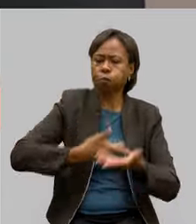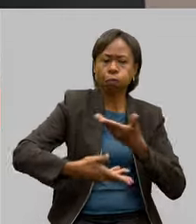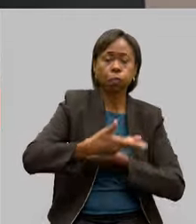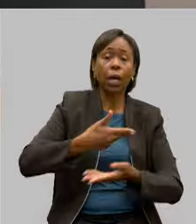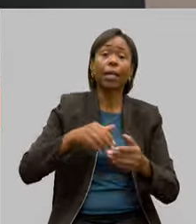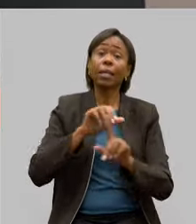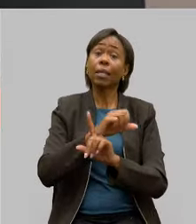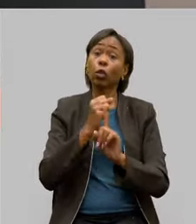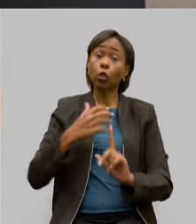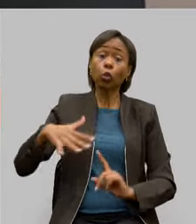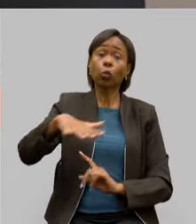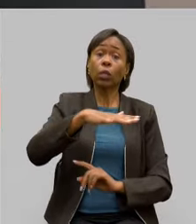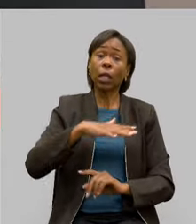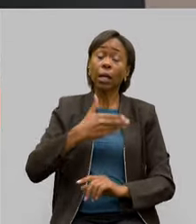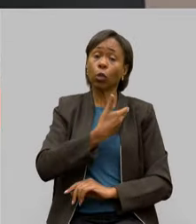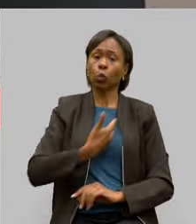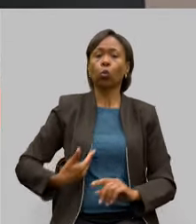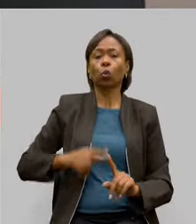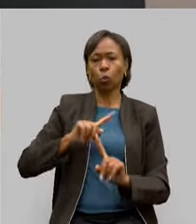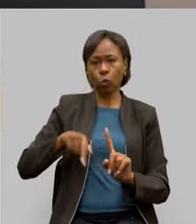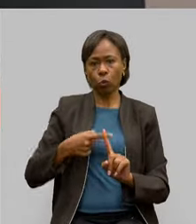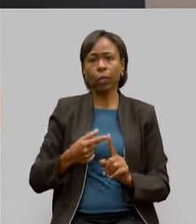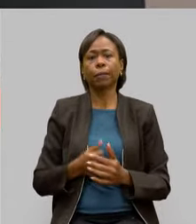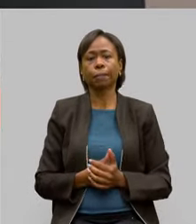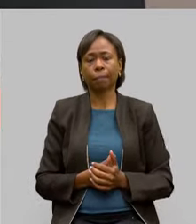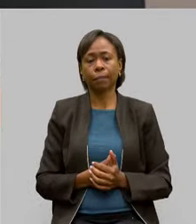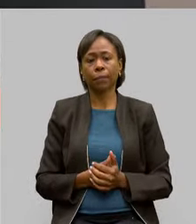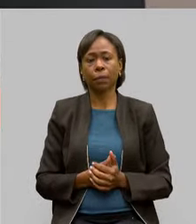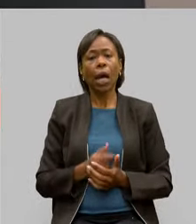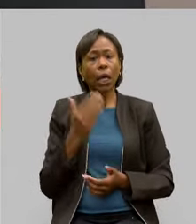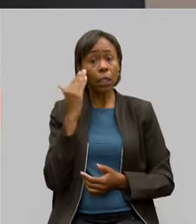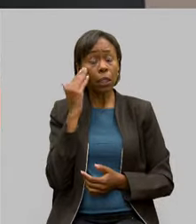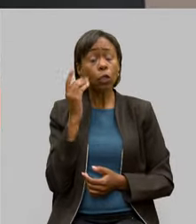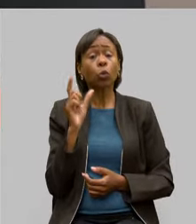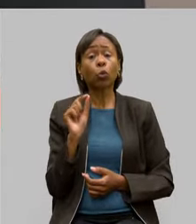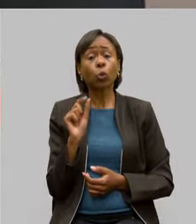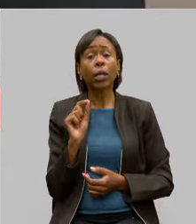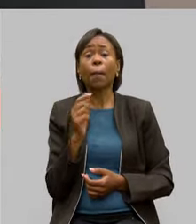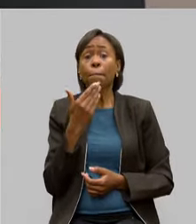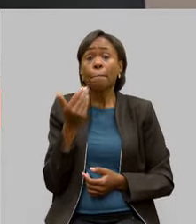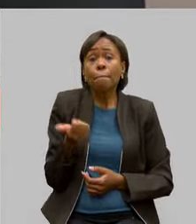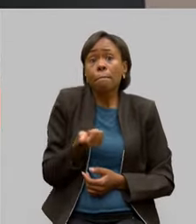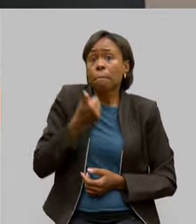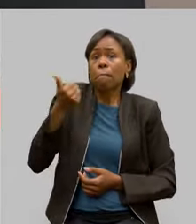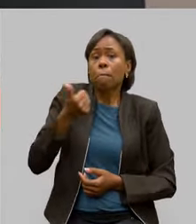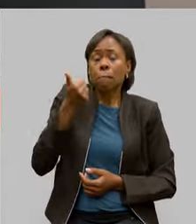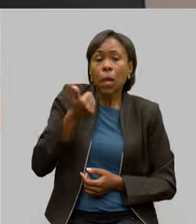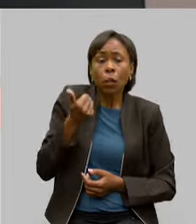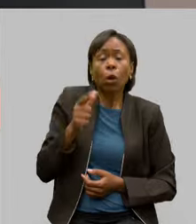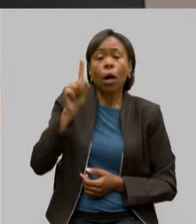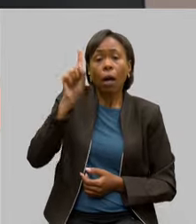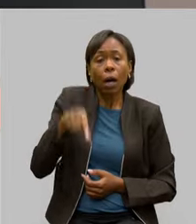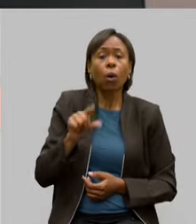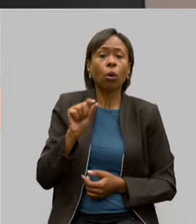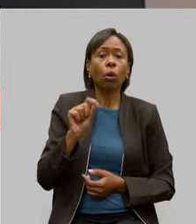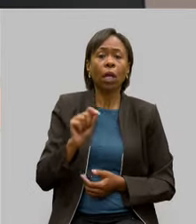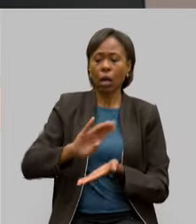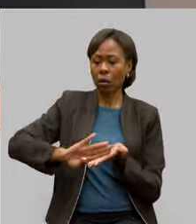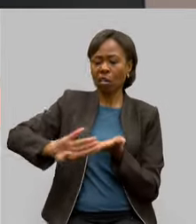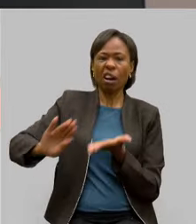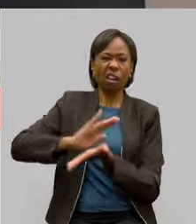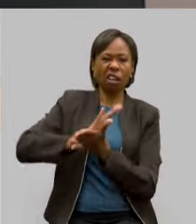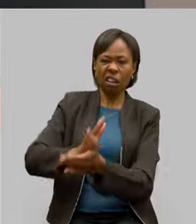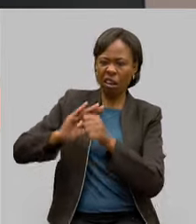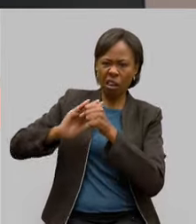sociedade e o estado né eles entenderam que a melhor forma de lidar com essa situação com essa questão não é por opressão